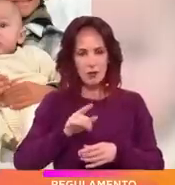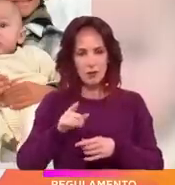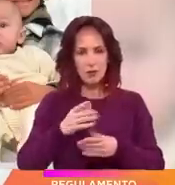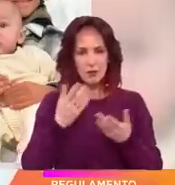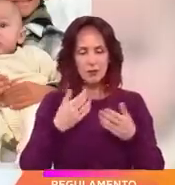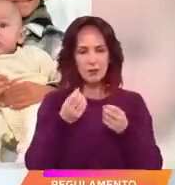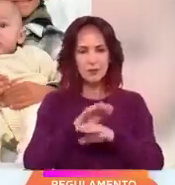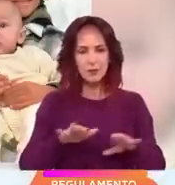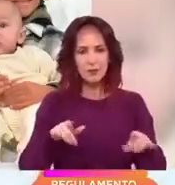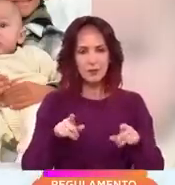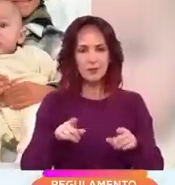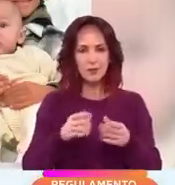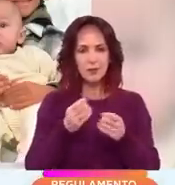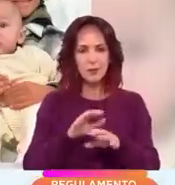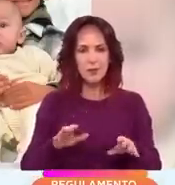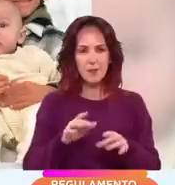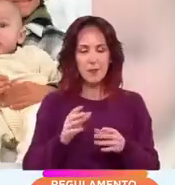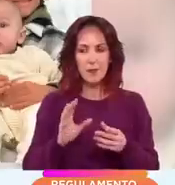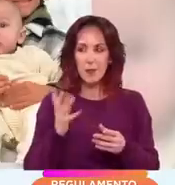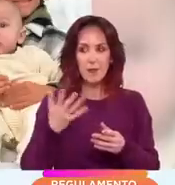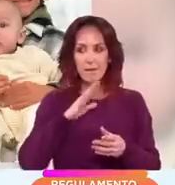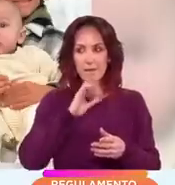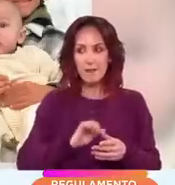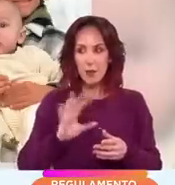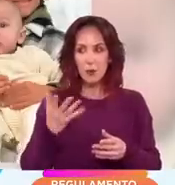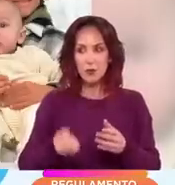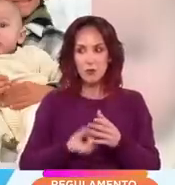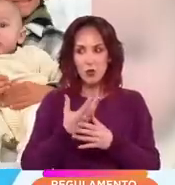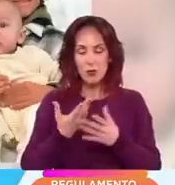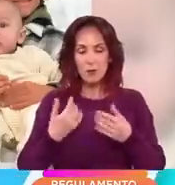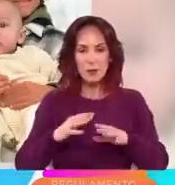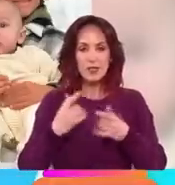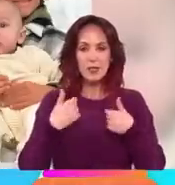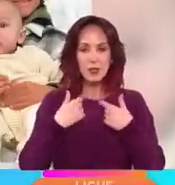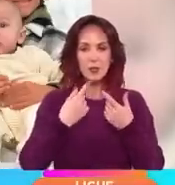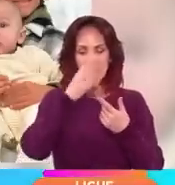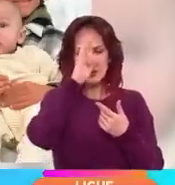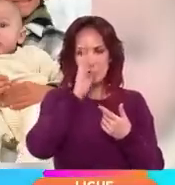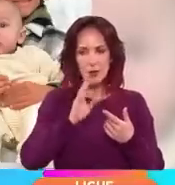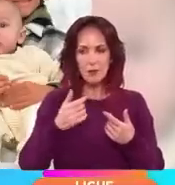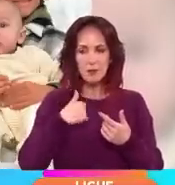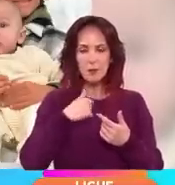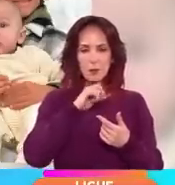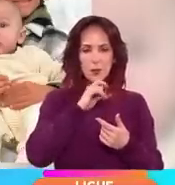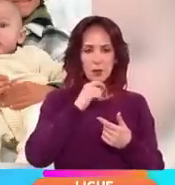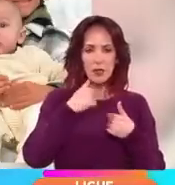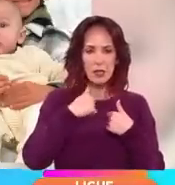Obviamente que as crianças aconteceram e no meio disto tudo há sempre alguma coisa que fica para trás. Eu tenho a perfeita noção que se calhar